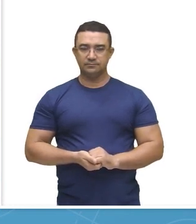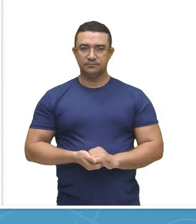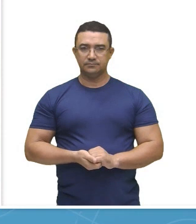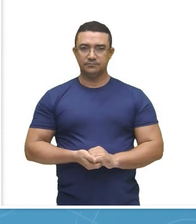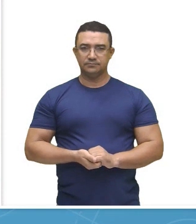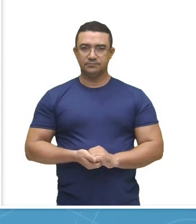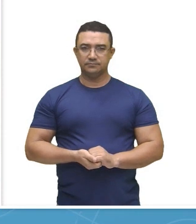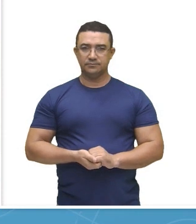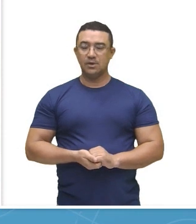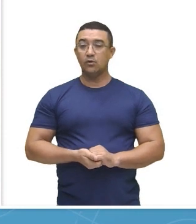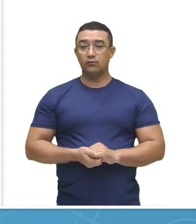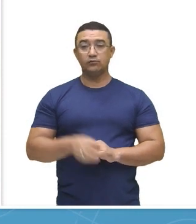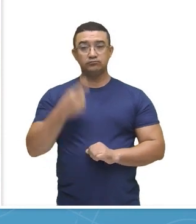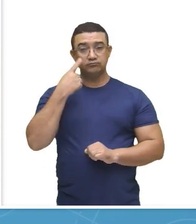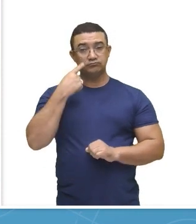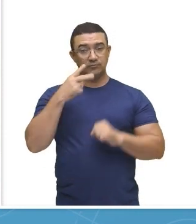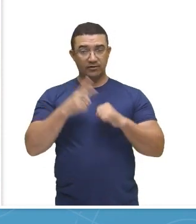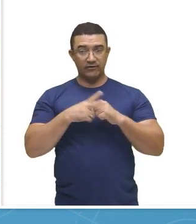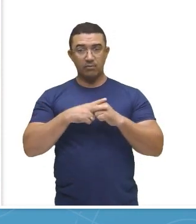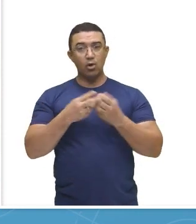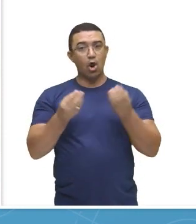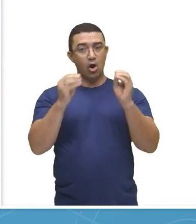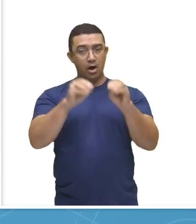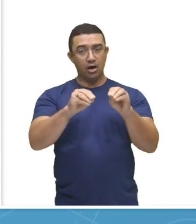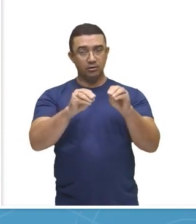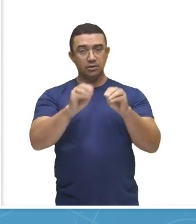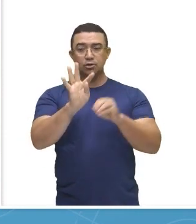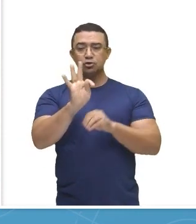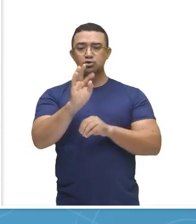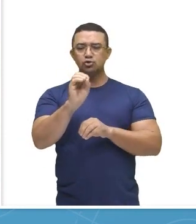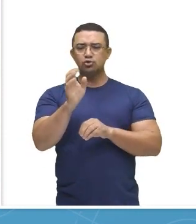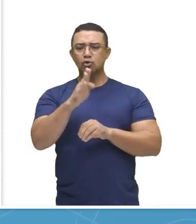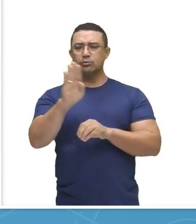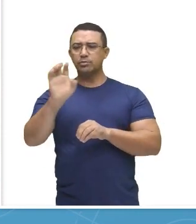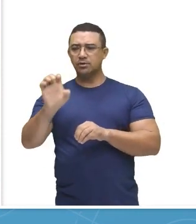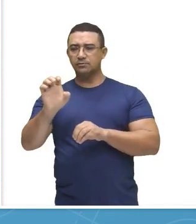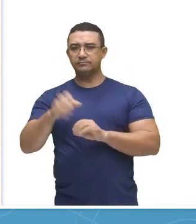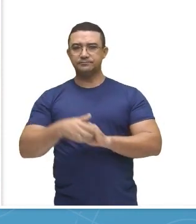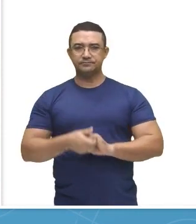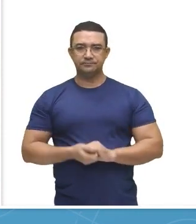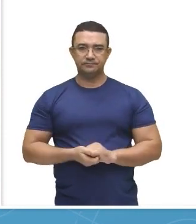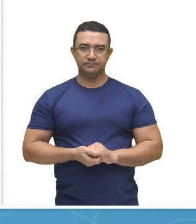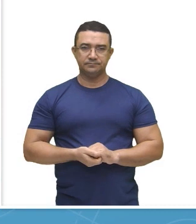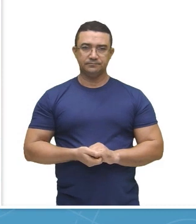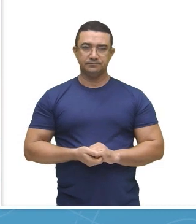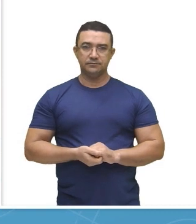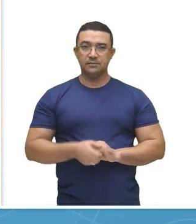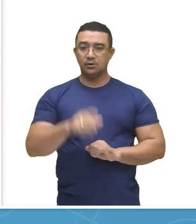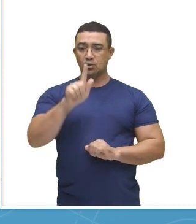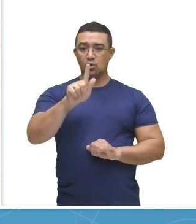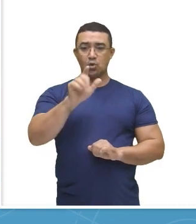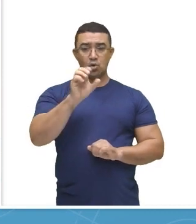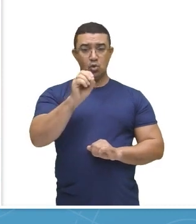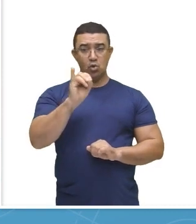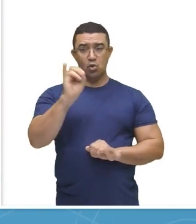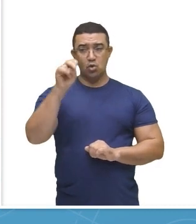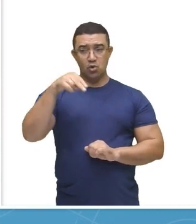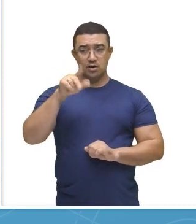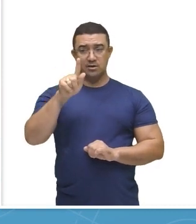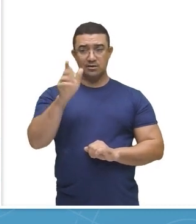não. Ou um ou outro, dependendo do sujeito. Going to, gente, indica que a minha oração está